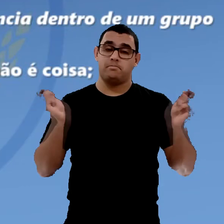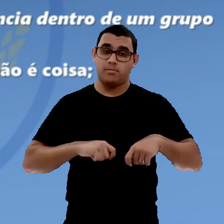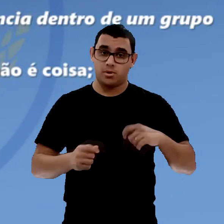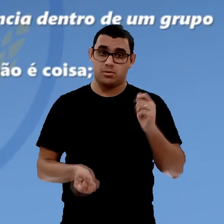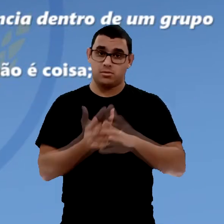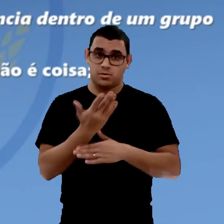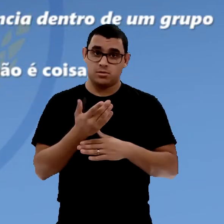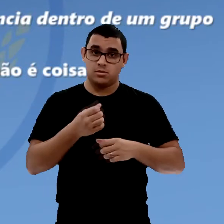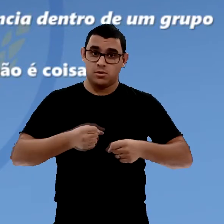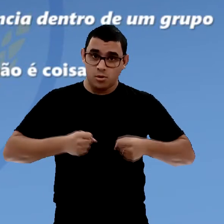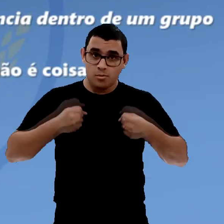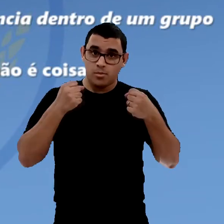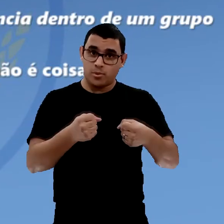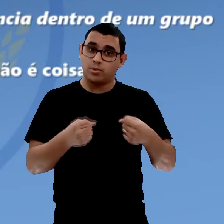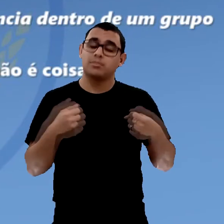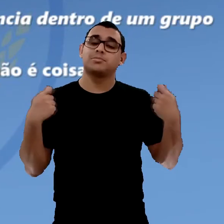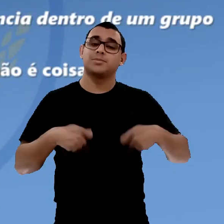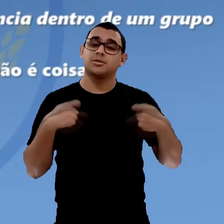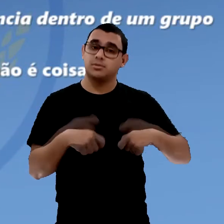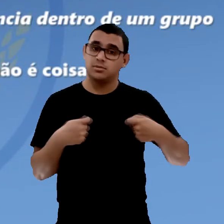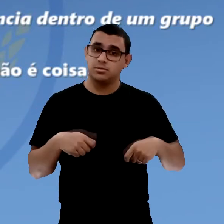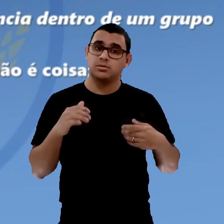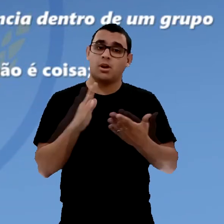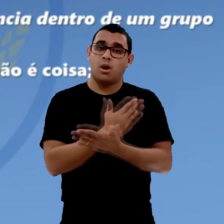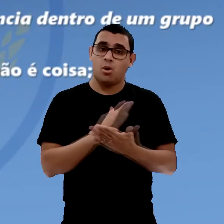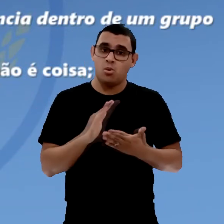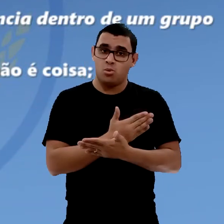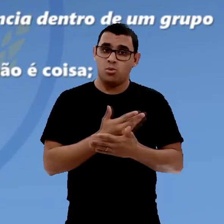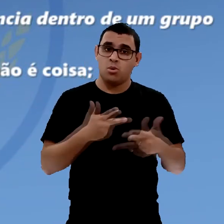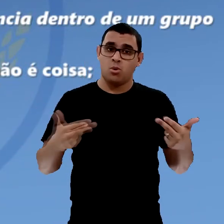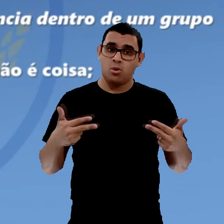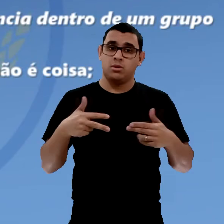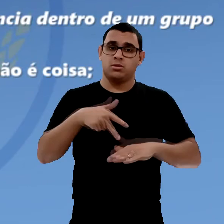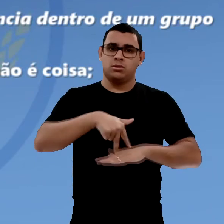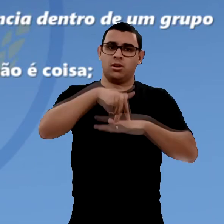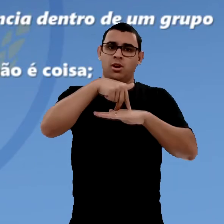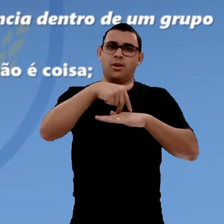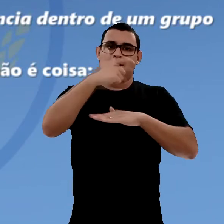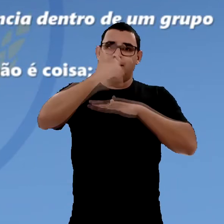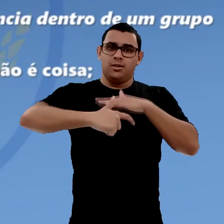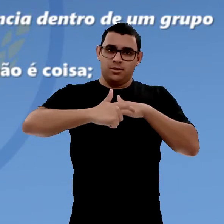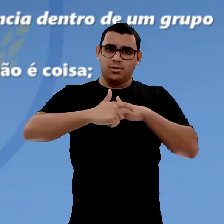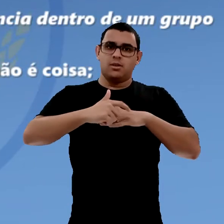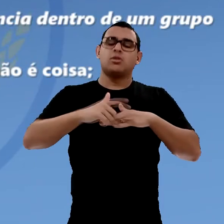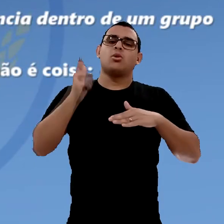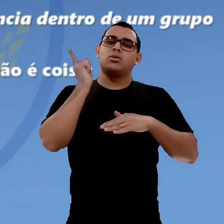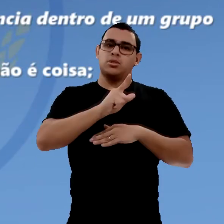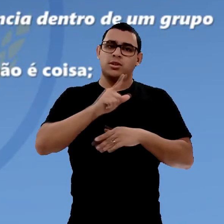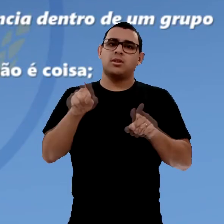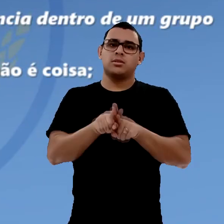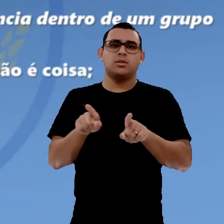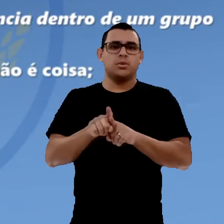esse ato de poder, existem alguns privilégios que o professor tem com o seu status